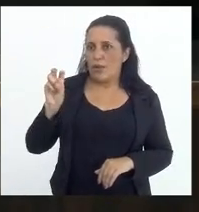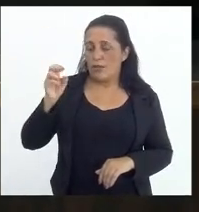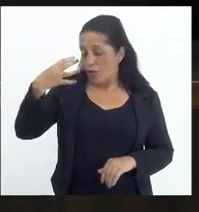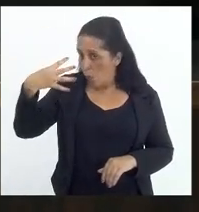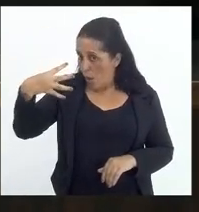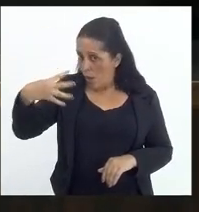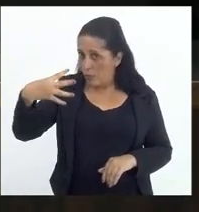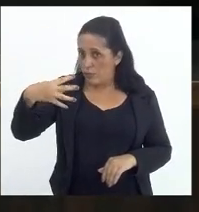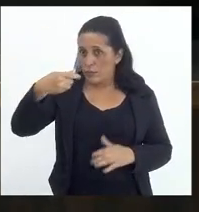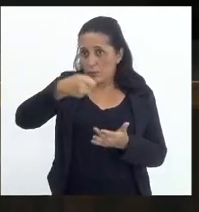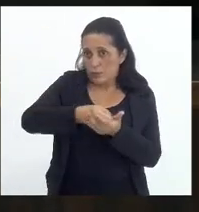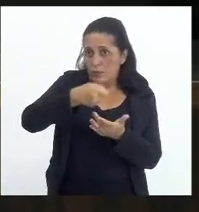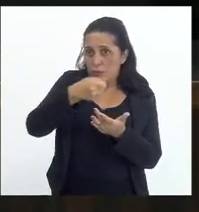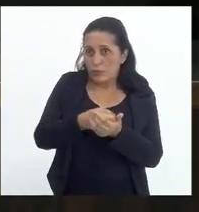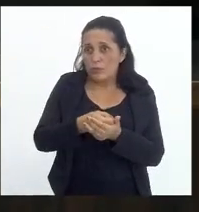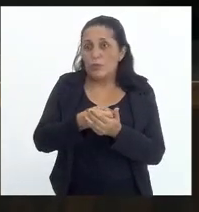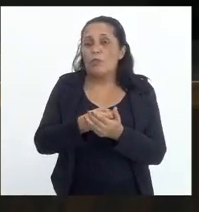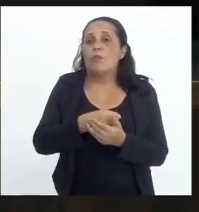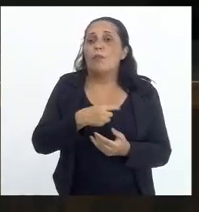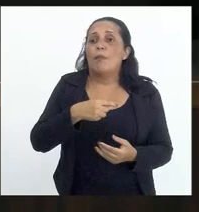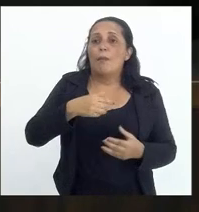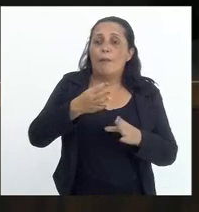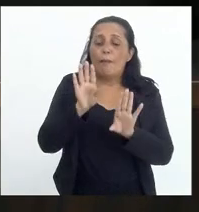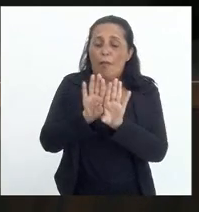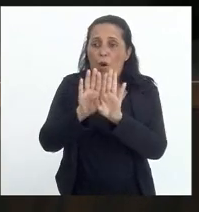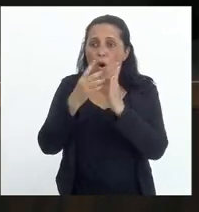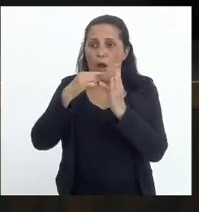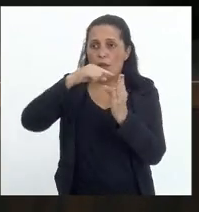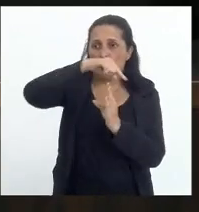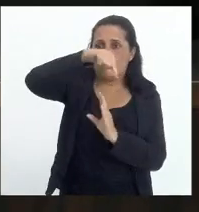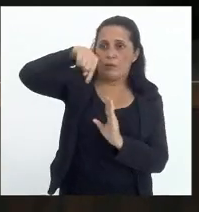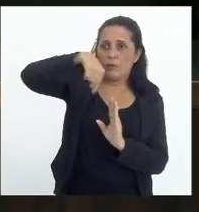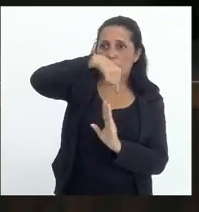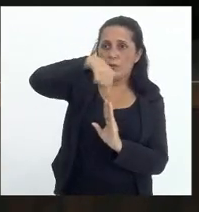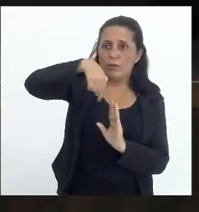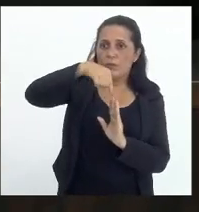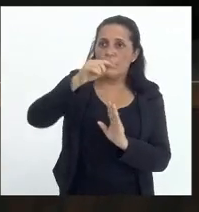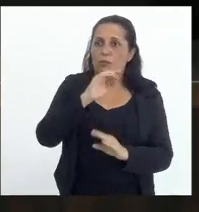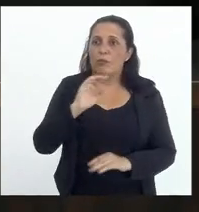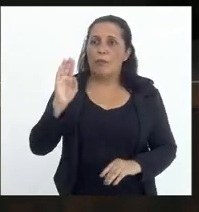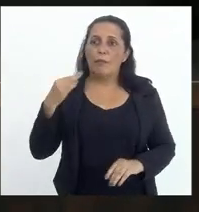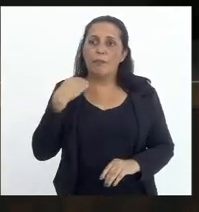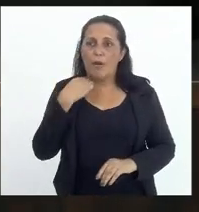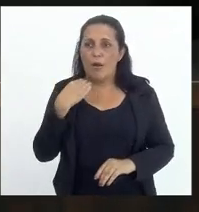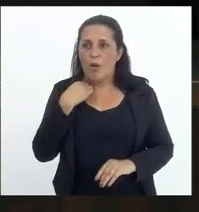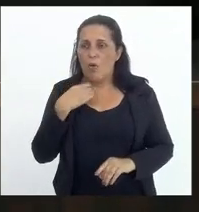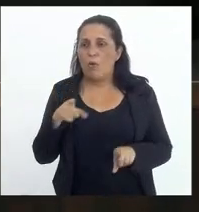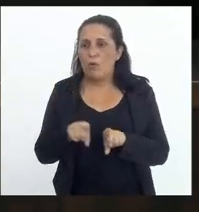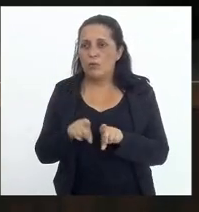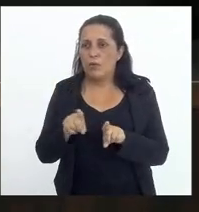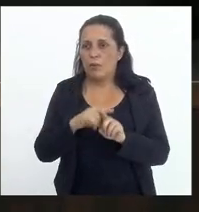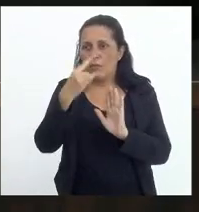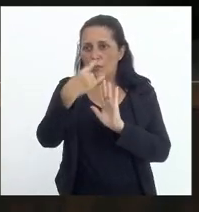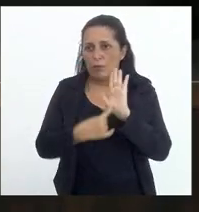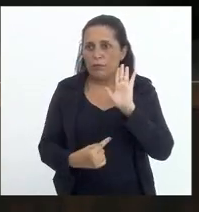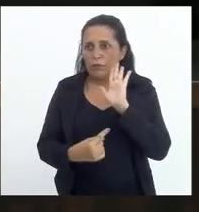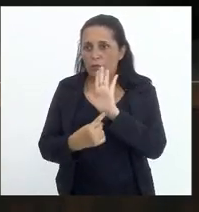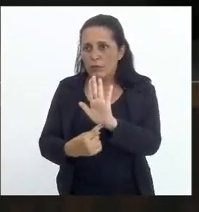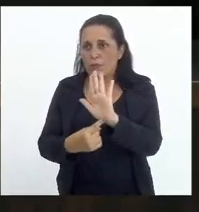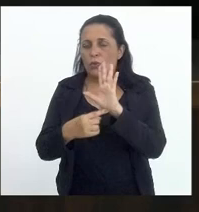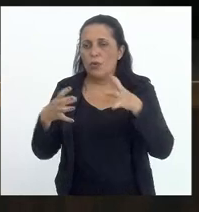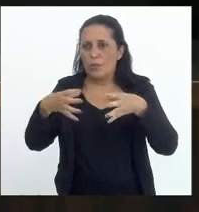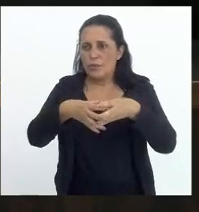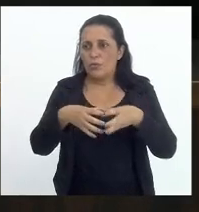porta giratória com detector de metais nos estabelecimentos bancários e da outras providências. Pendente de pareceres das comissões de Constituição e